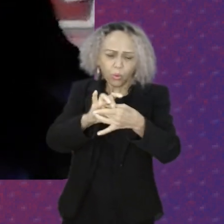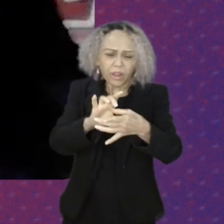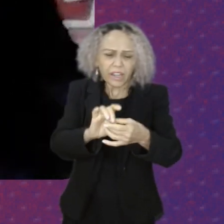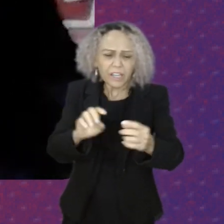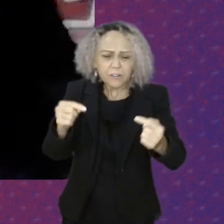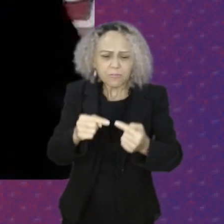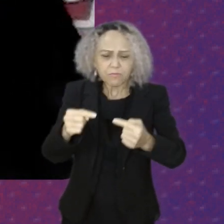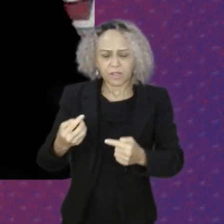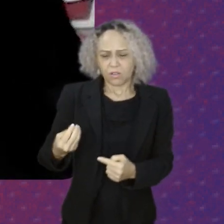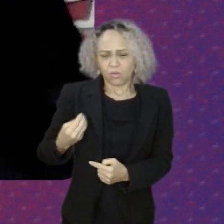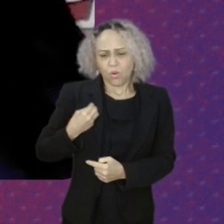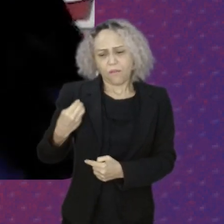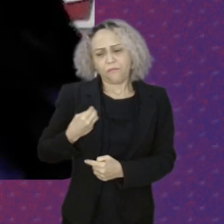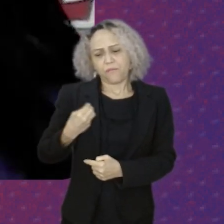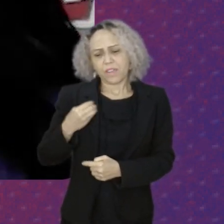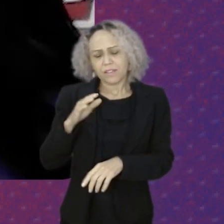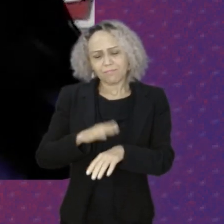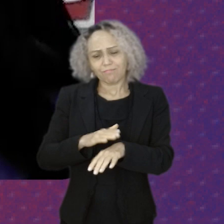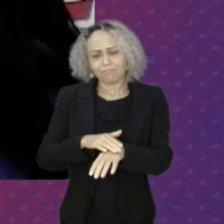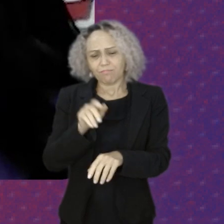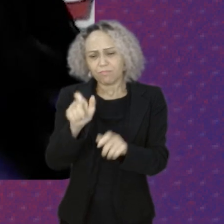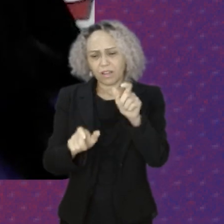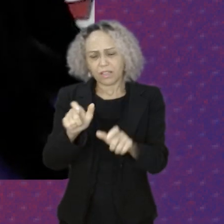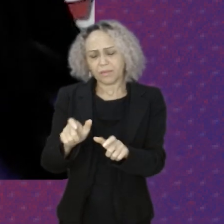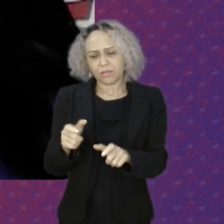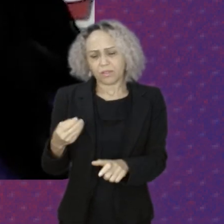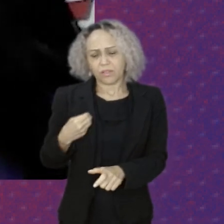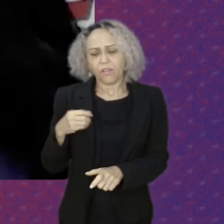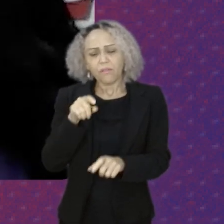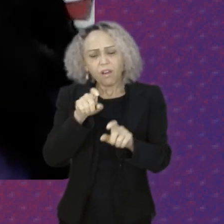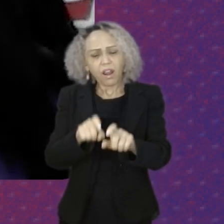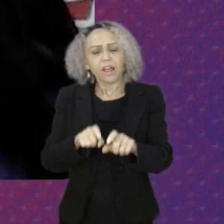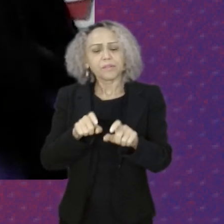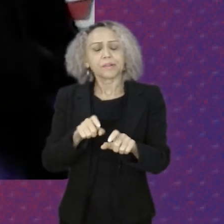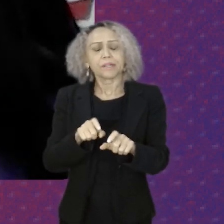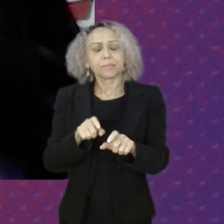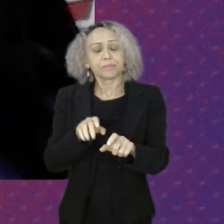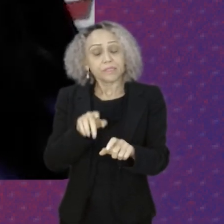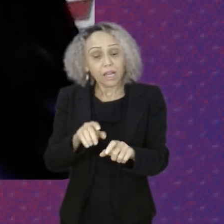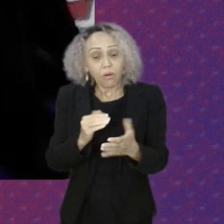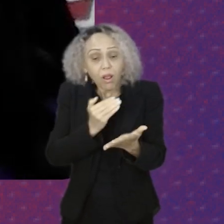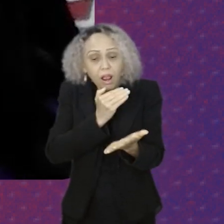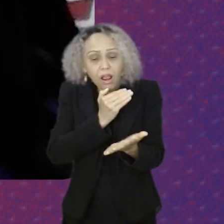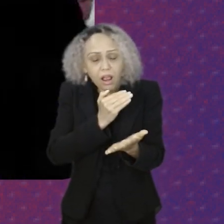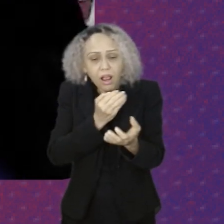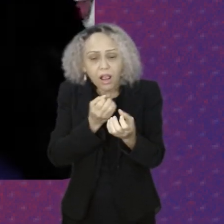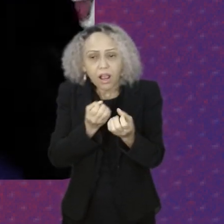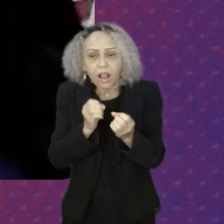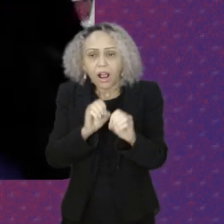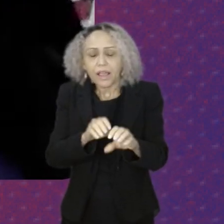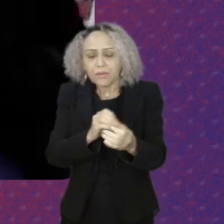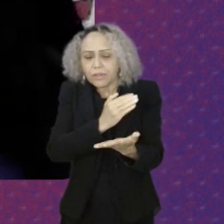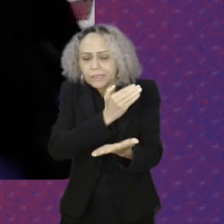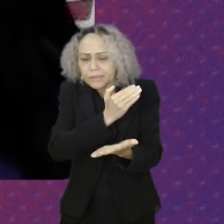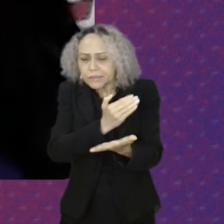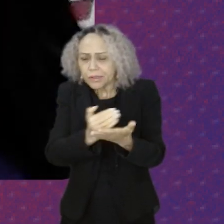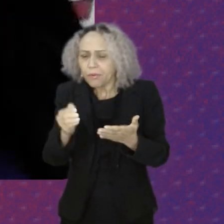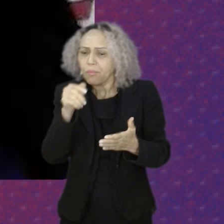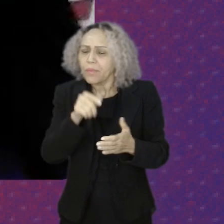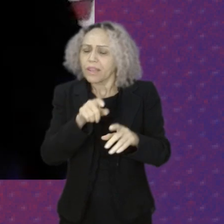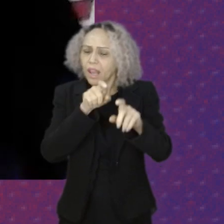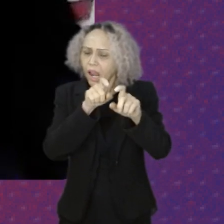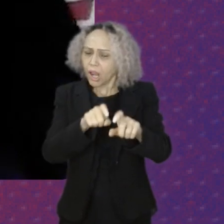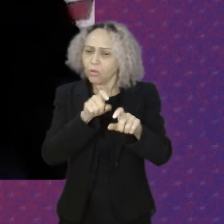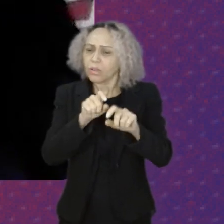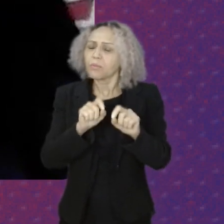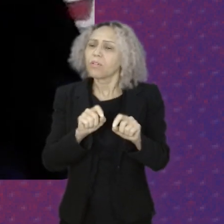pessoas. Então, nasce das nossas lutas, né, a educação do campo, que inclusive agora